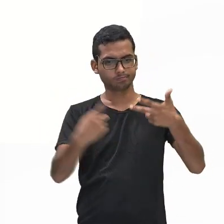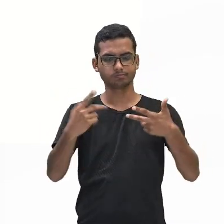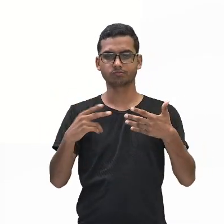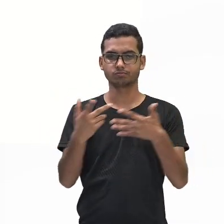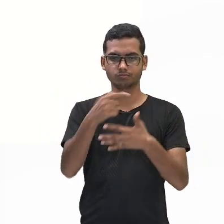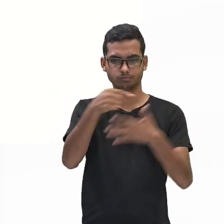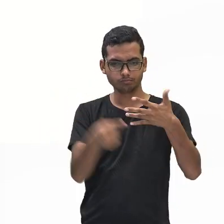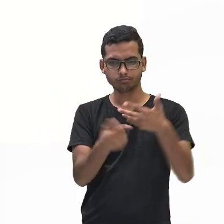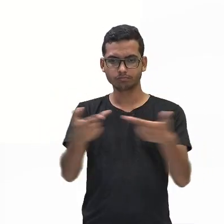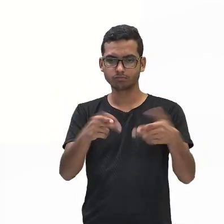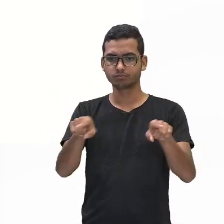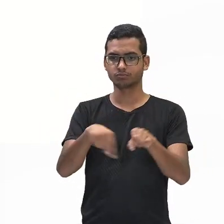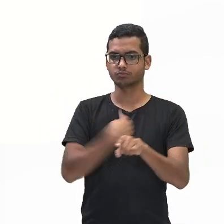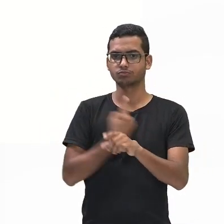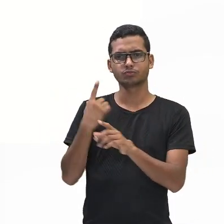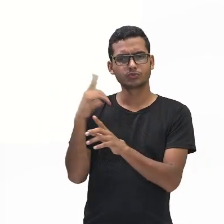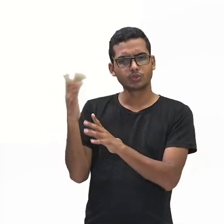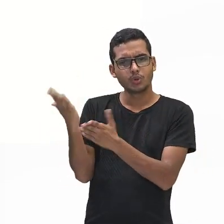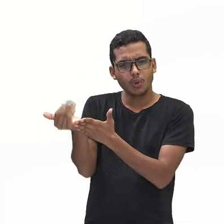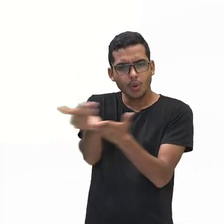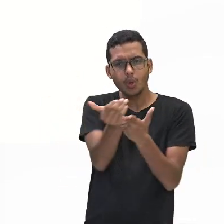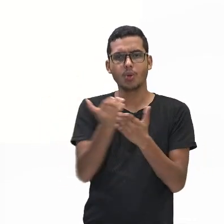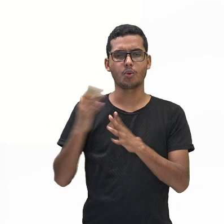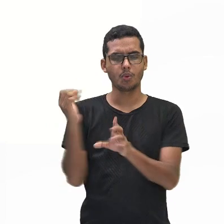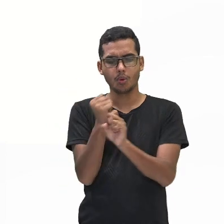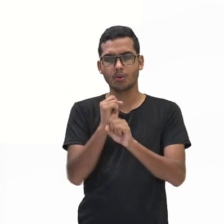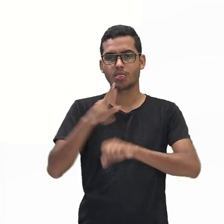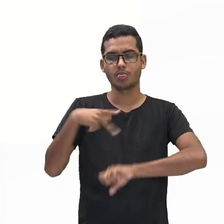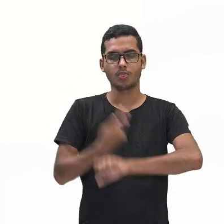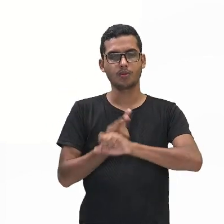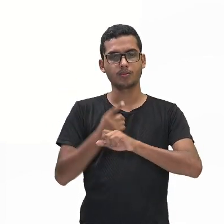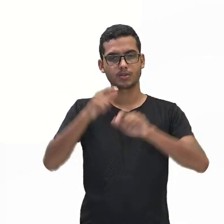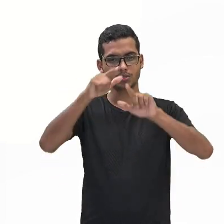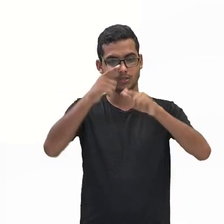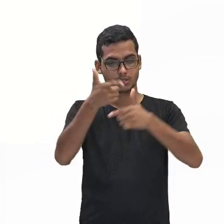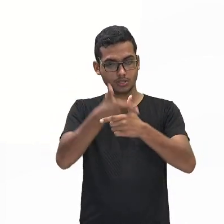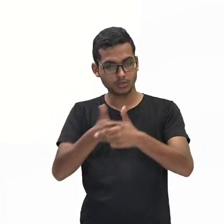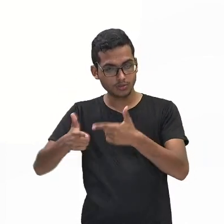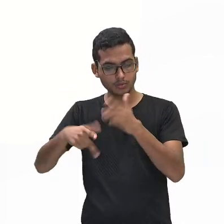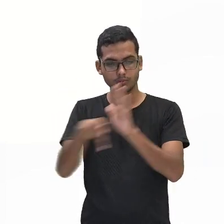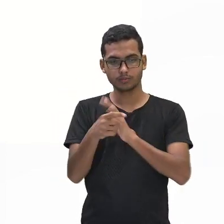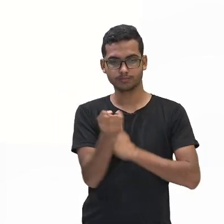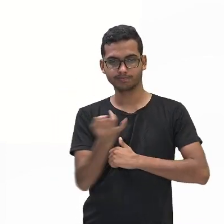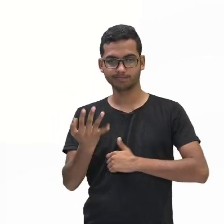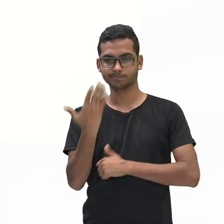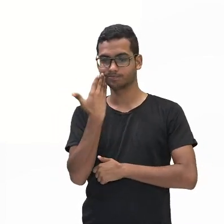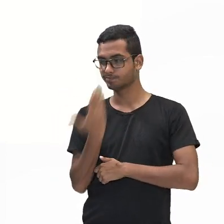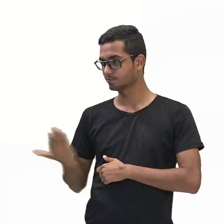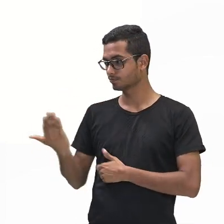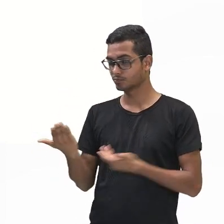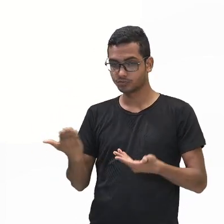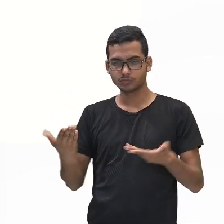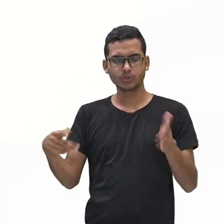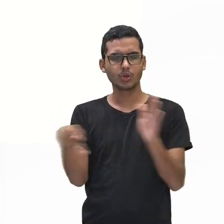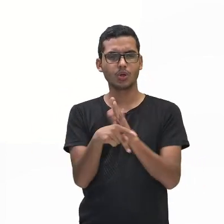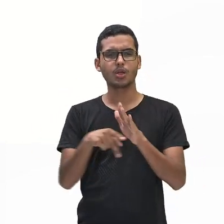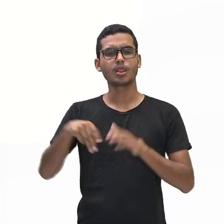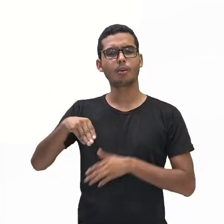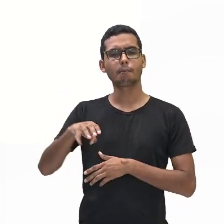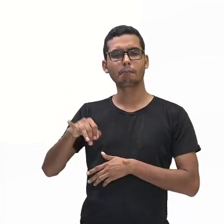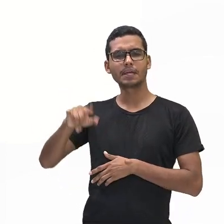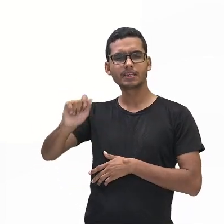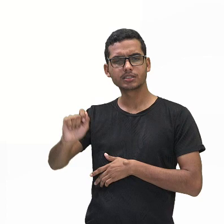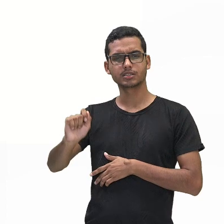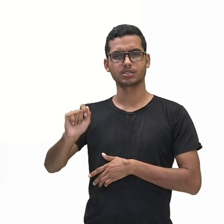dividir por essa quantidade, tá? Na média geométrica, o que acontece? Vai ser a